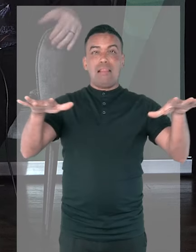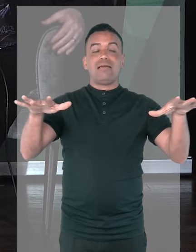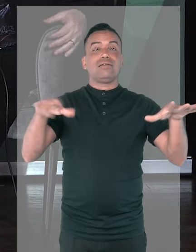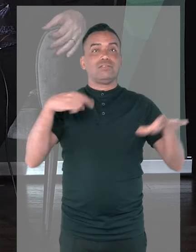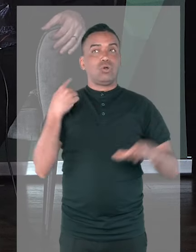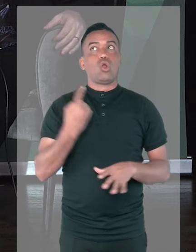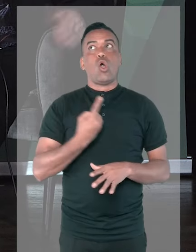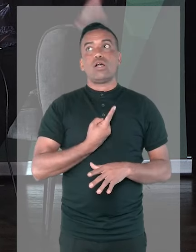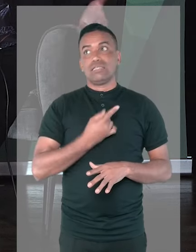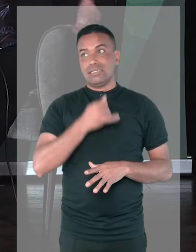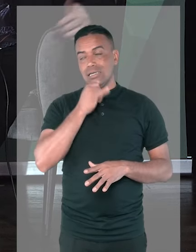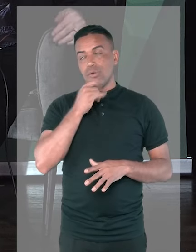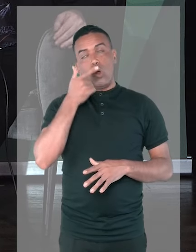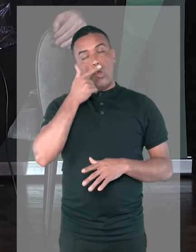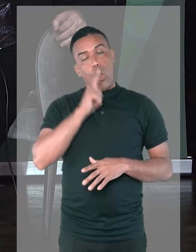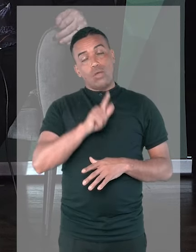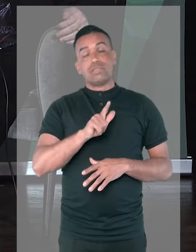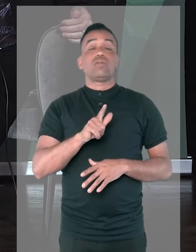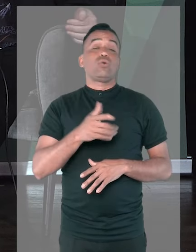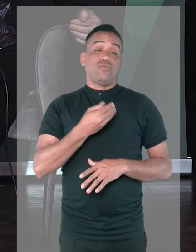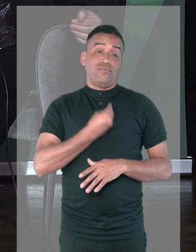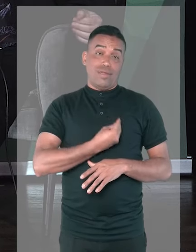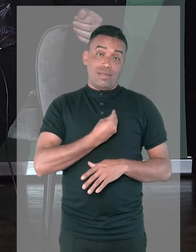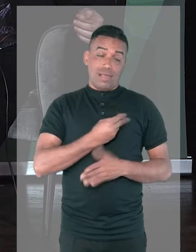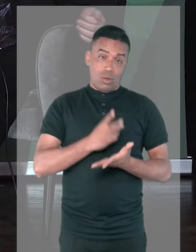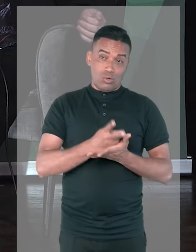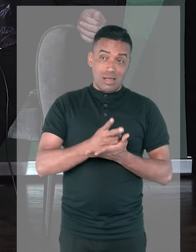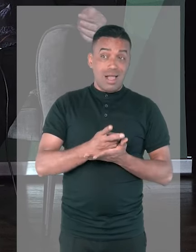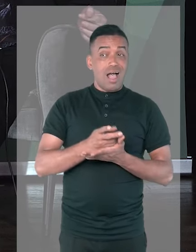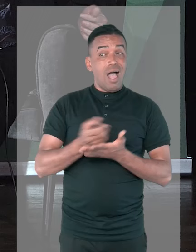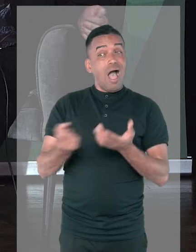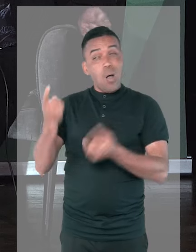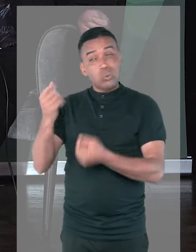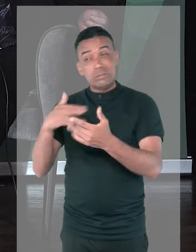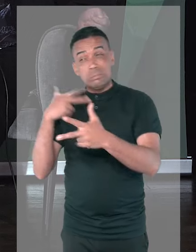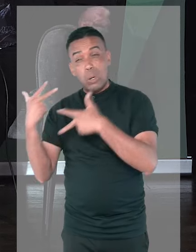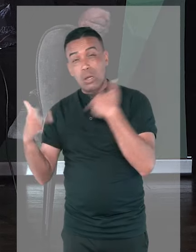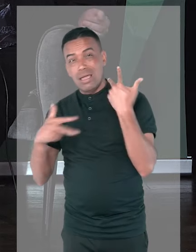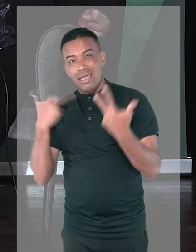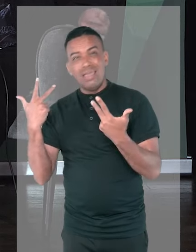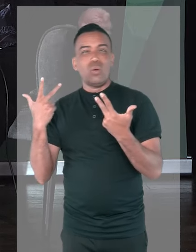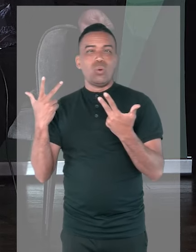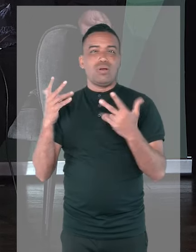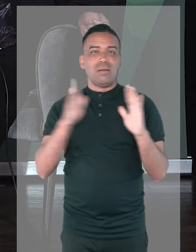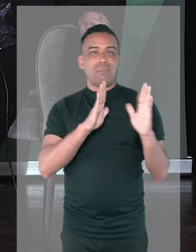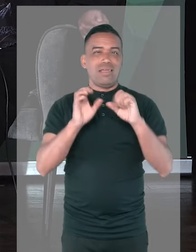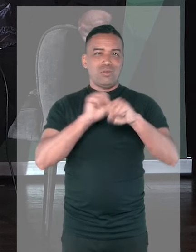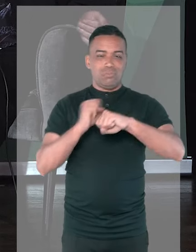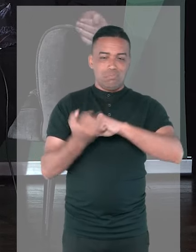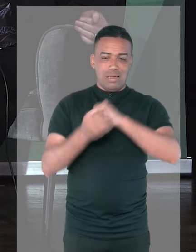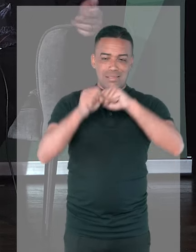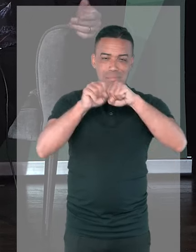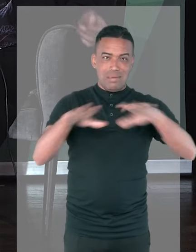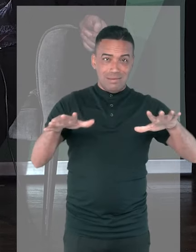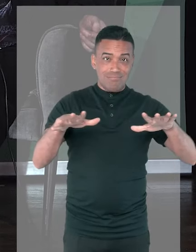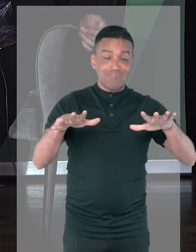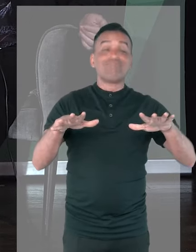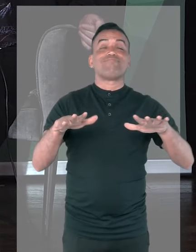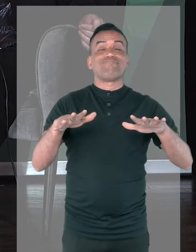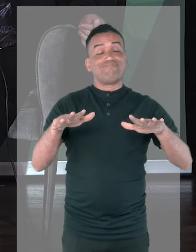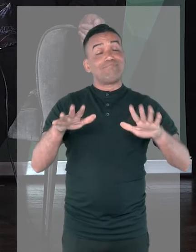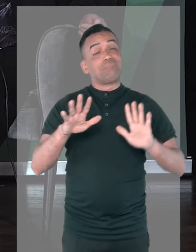sobrevivemos, felizmente, nem todos, a pandemia da Covid-19, mas suponha